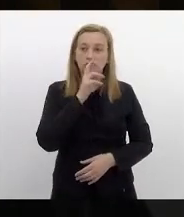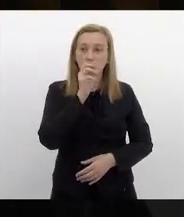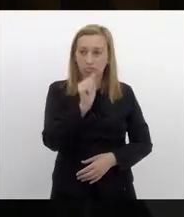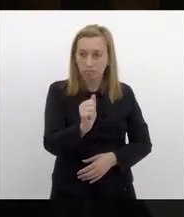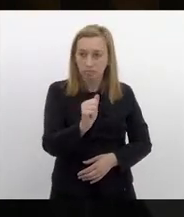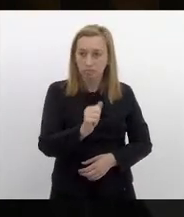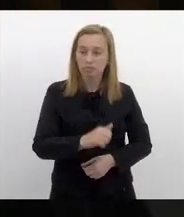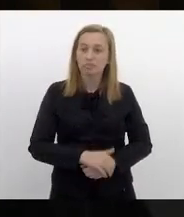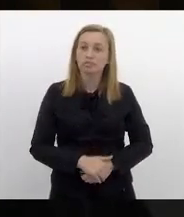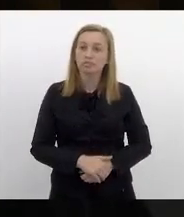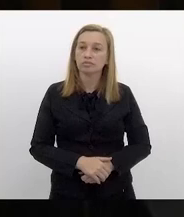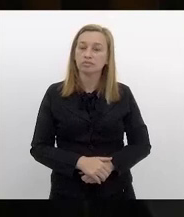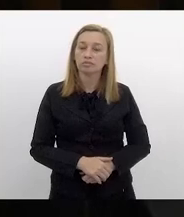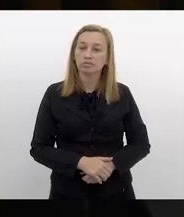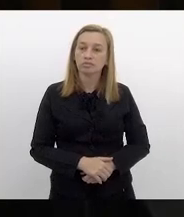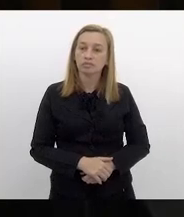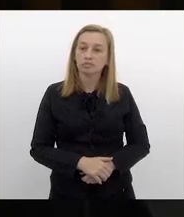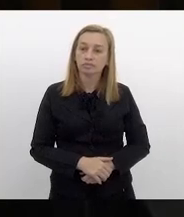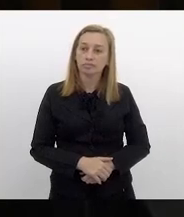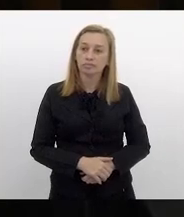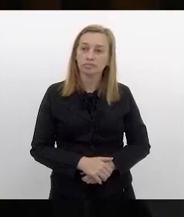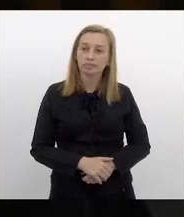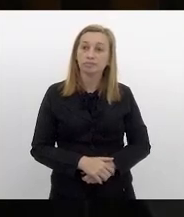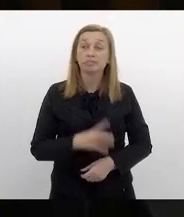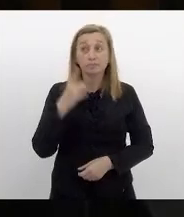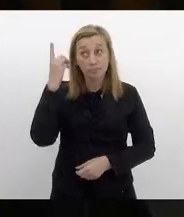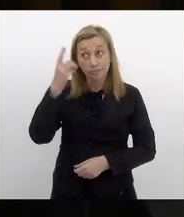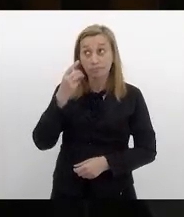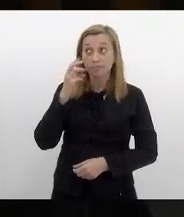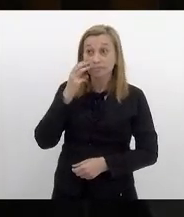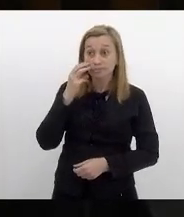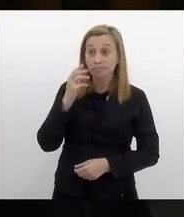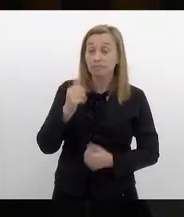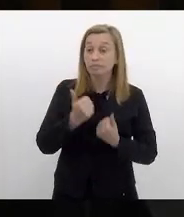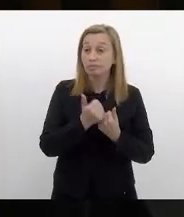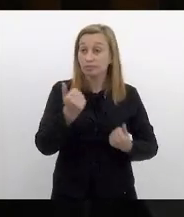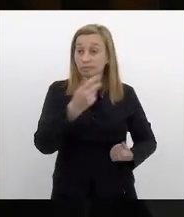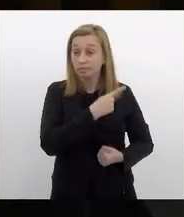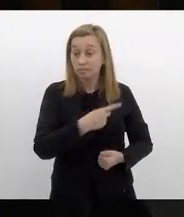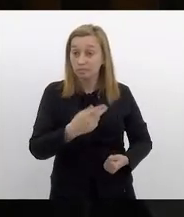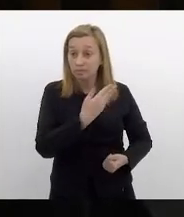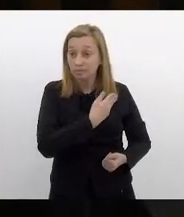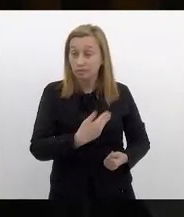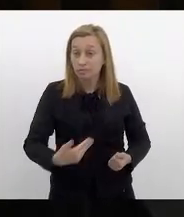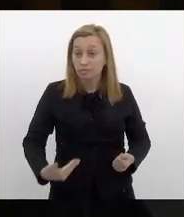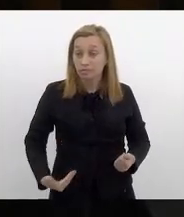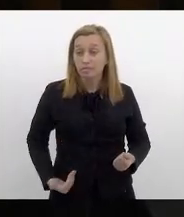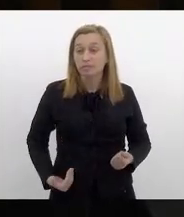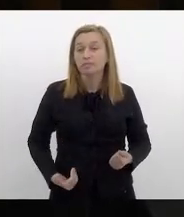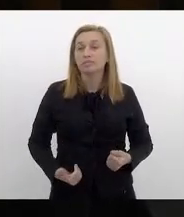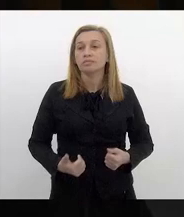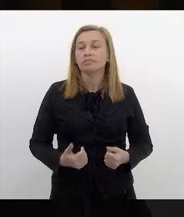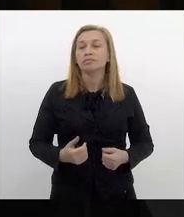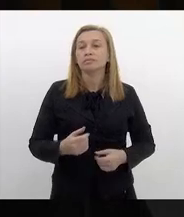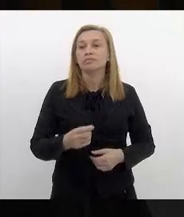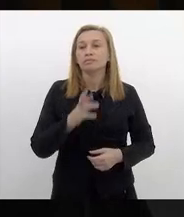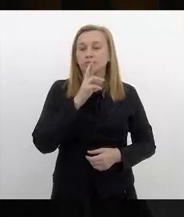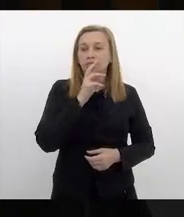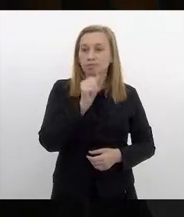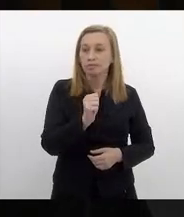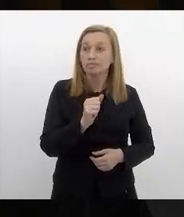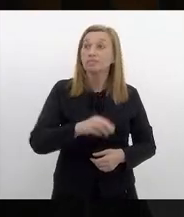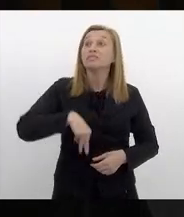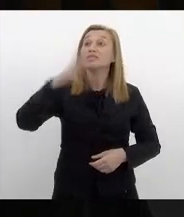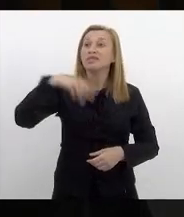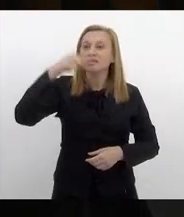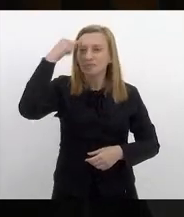Amorim. Deputado Valdés, eu não sabia mais. O vice-líder do governo, depois do Márcio Pacheco, é quem